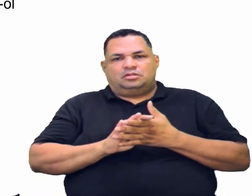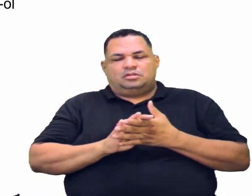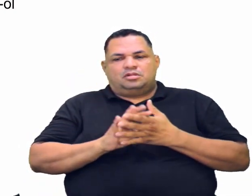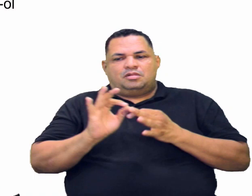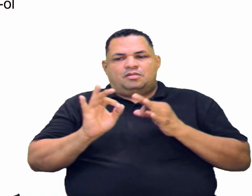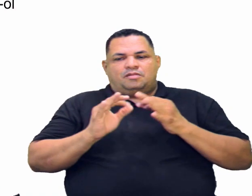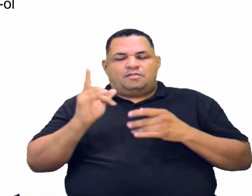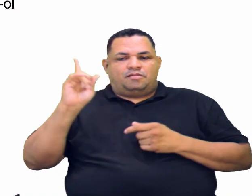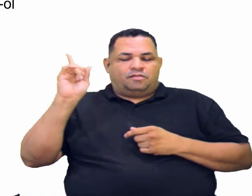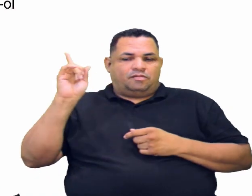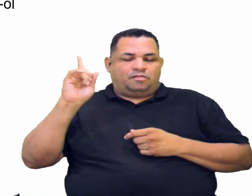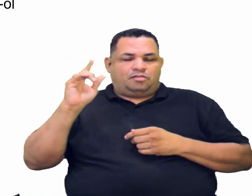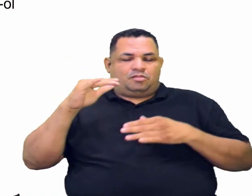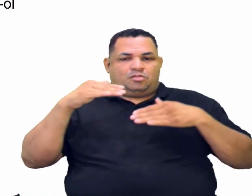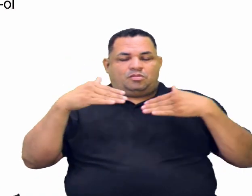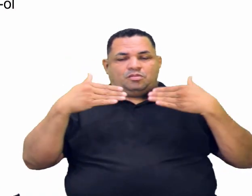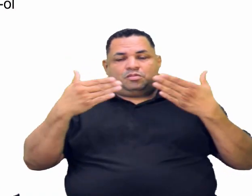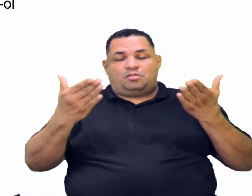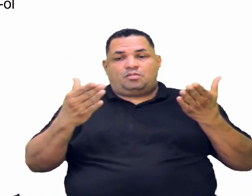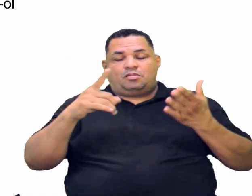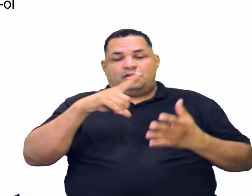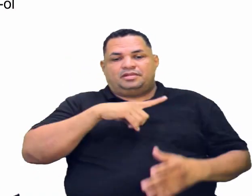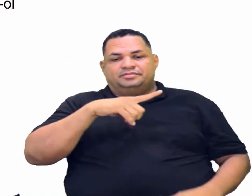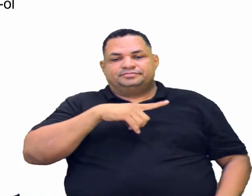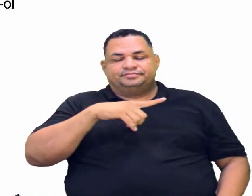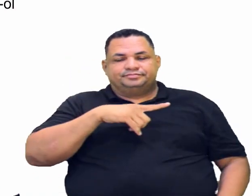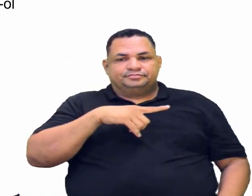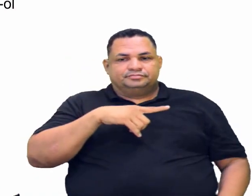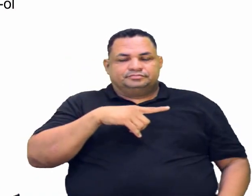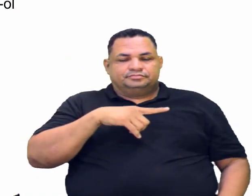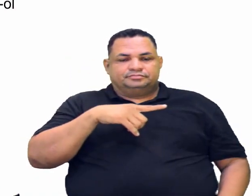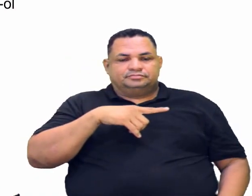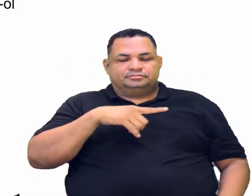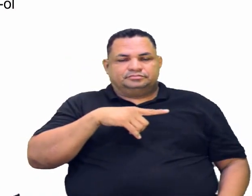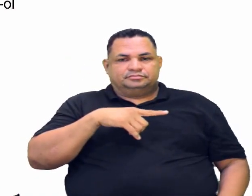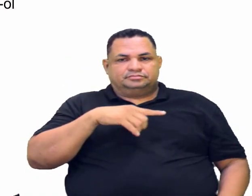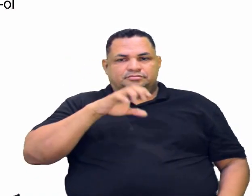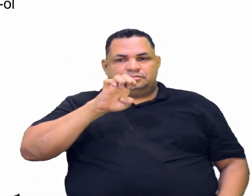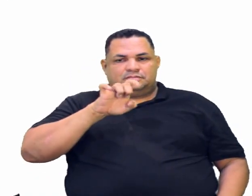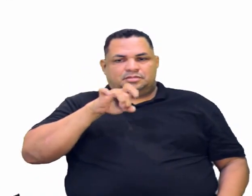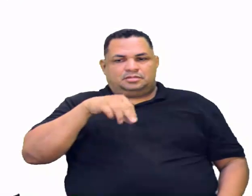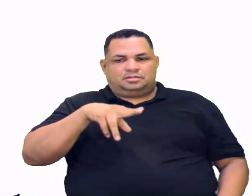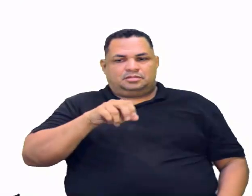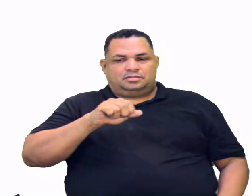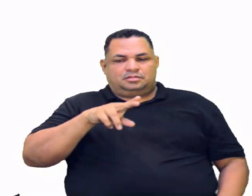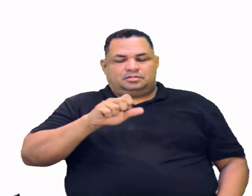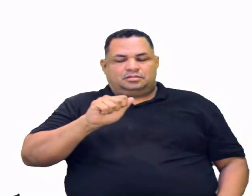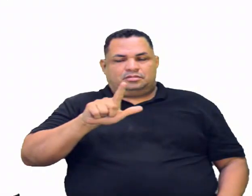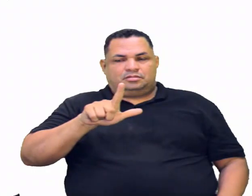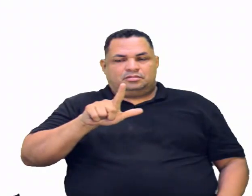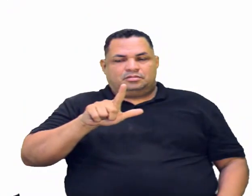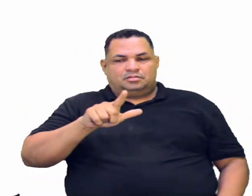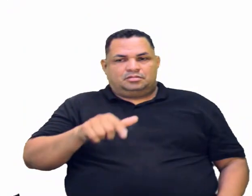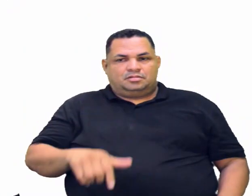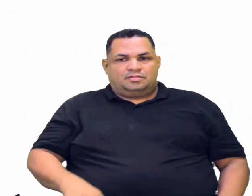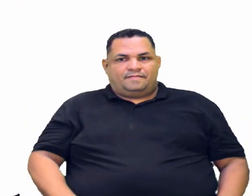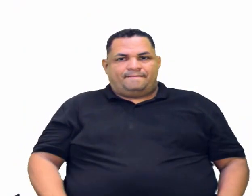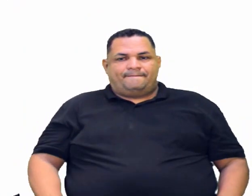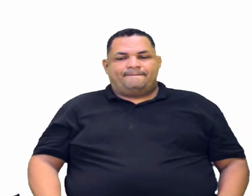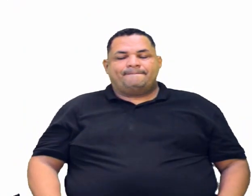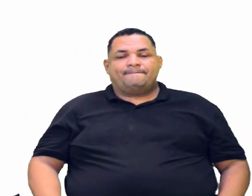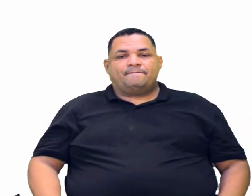Nesse caso aqui, quando a gente tem, naquele ali a gente tinha quem? O etanol, o metanol, né? Ó,